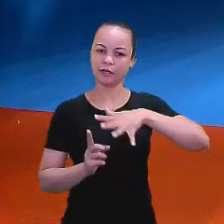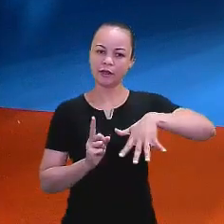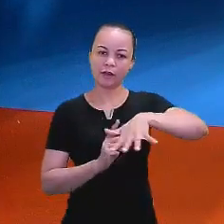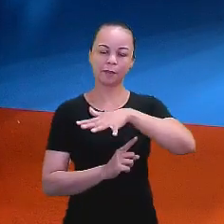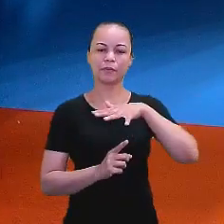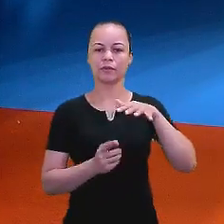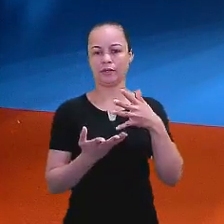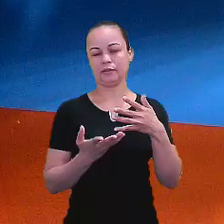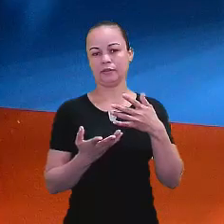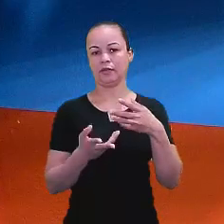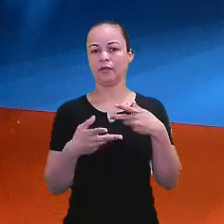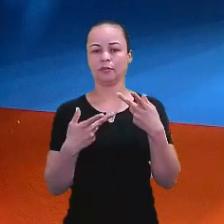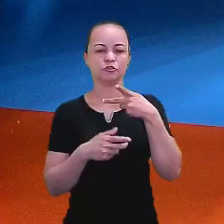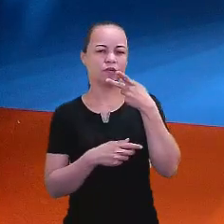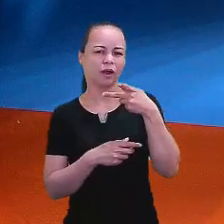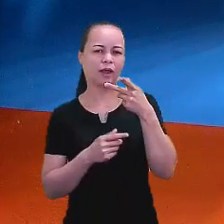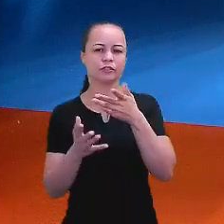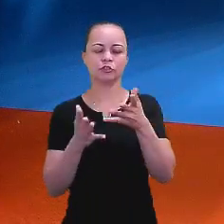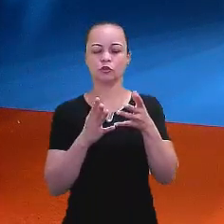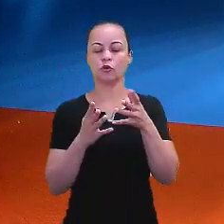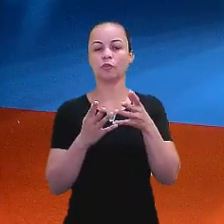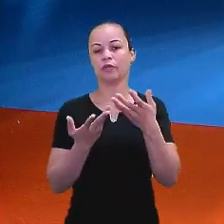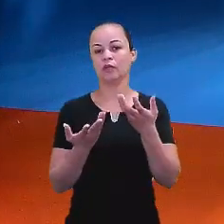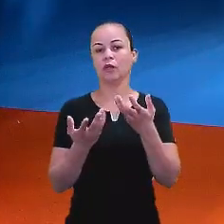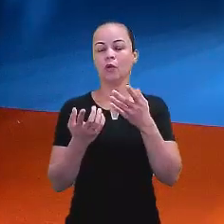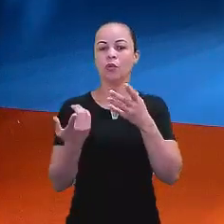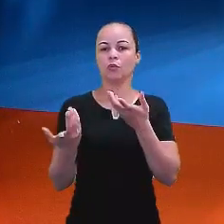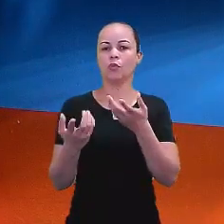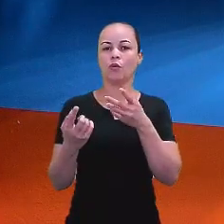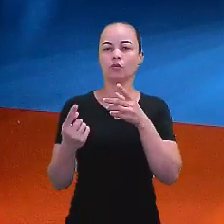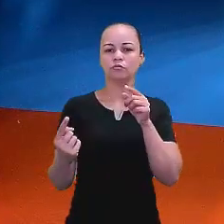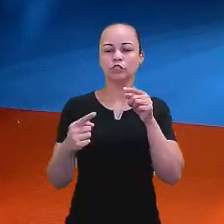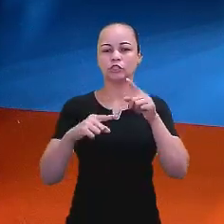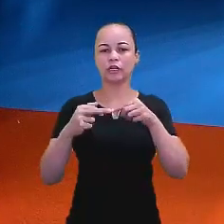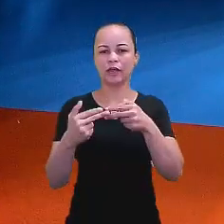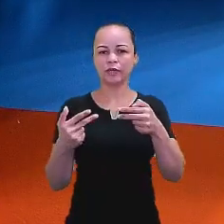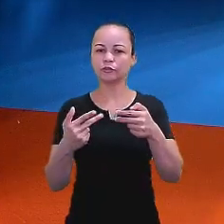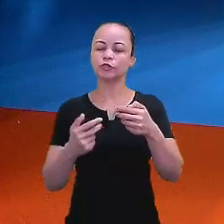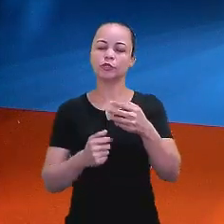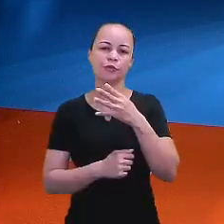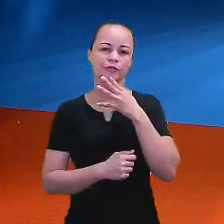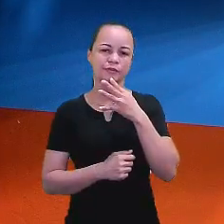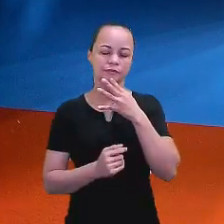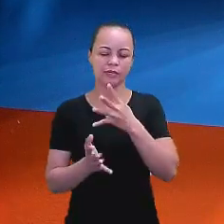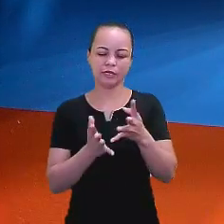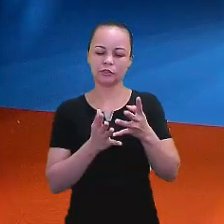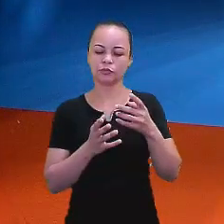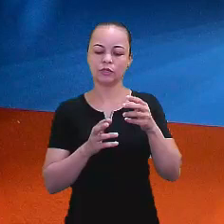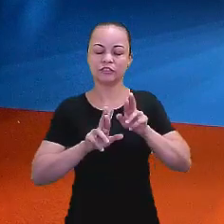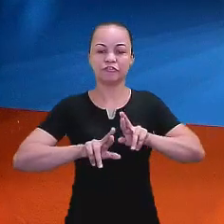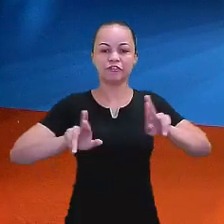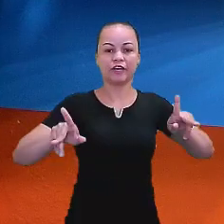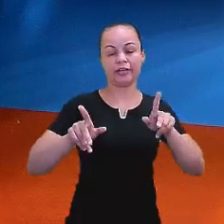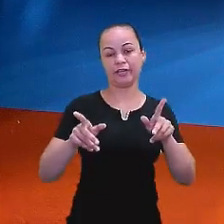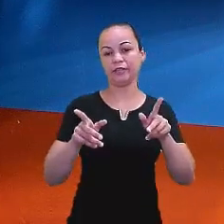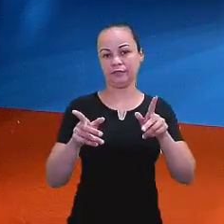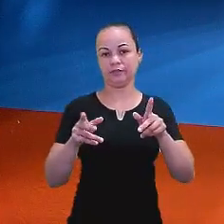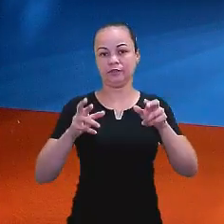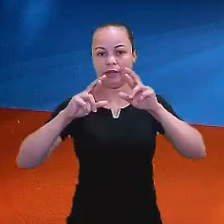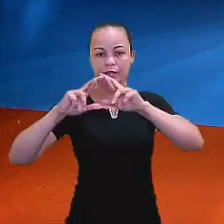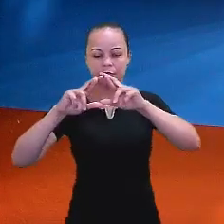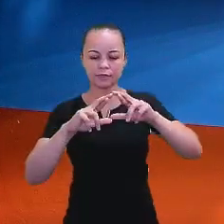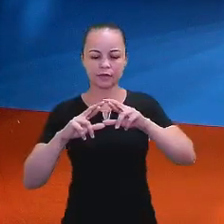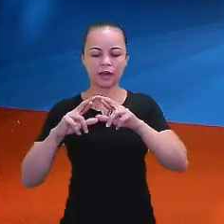nós iremos tratar sobre o objeto de conhecimento que trata sobre as diferenças entre a reciclagem, a